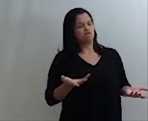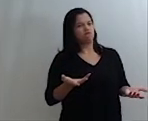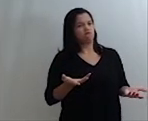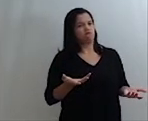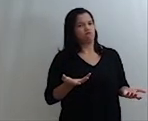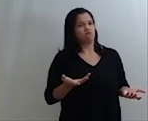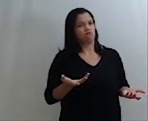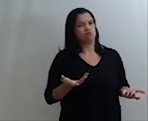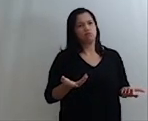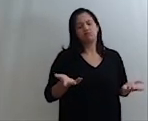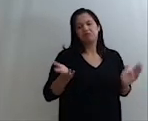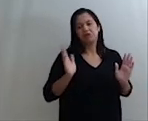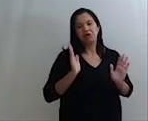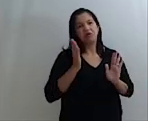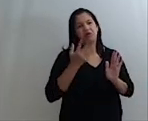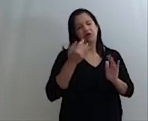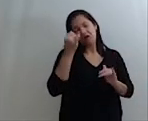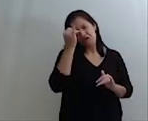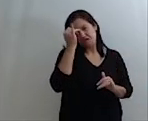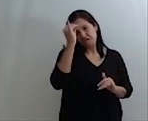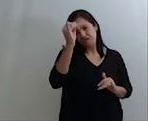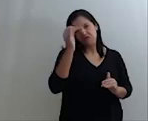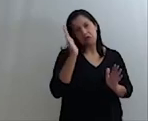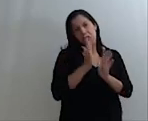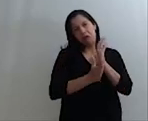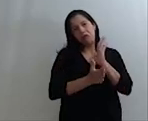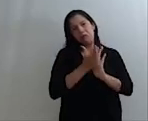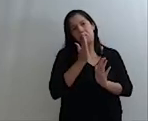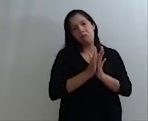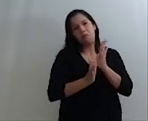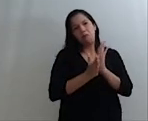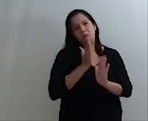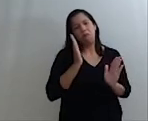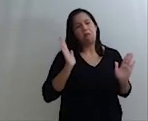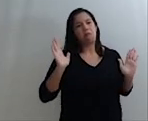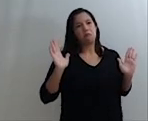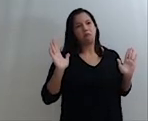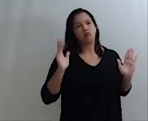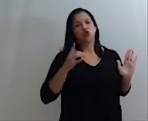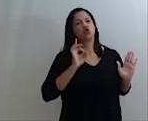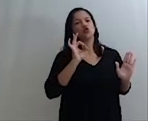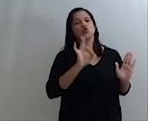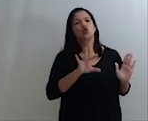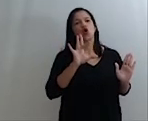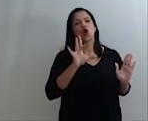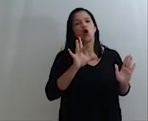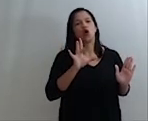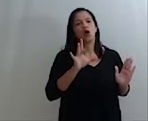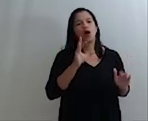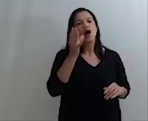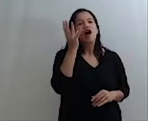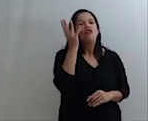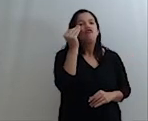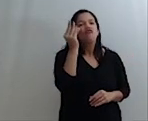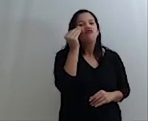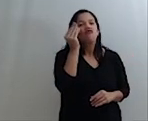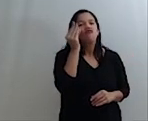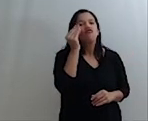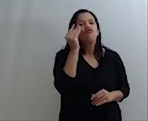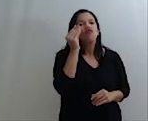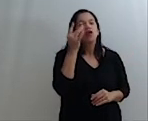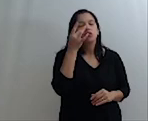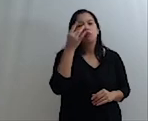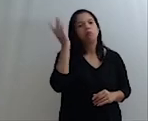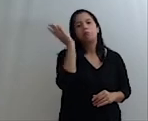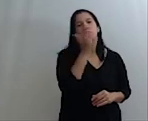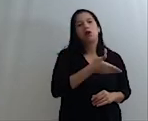resumiram a a a a reproduzir a ideia de que o reconhecimento eh fotográfico seria a prova bastante